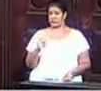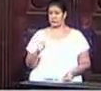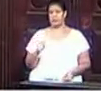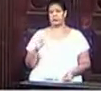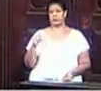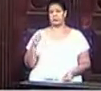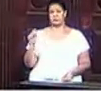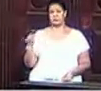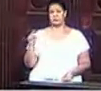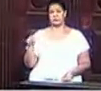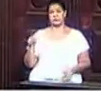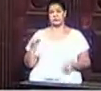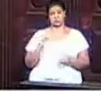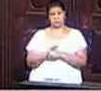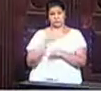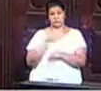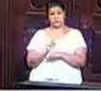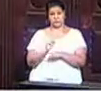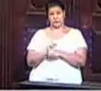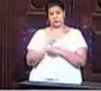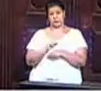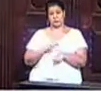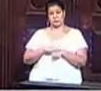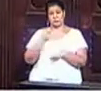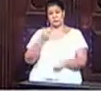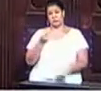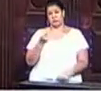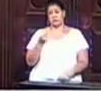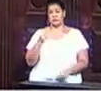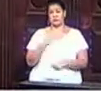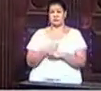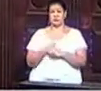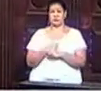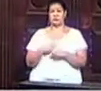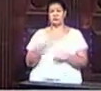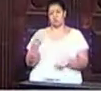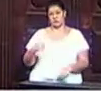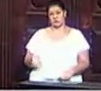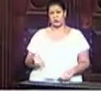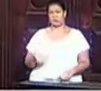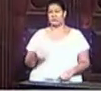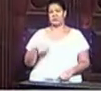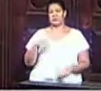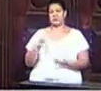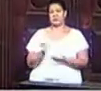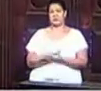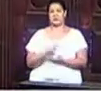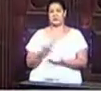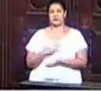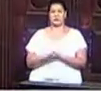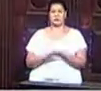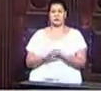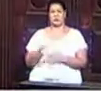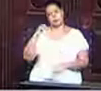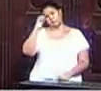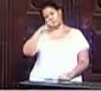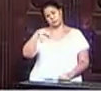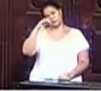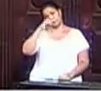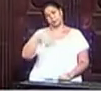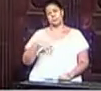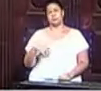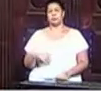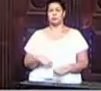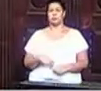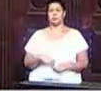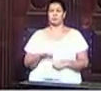olha, espera aí mais 20 anos, porque mais uma vez não vai acontecer nada. Isso é um absurdo, essa é a maneira com que esse Estado